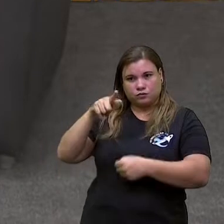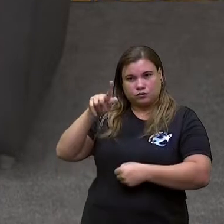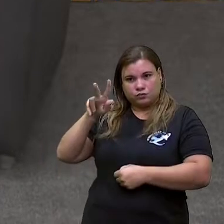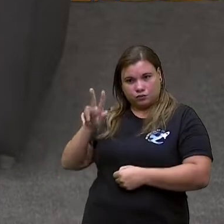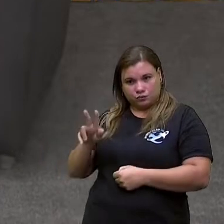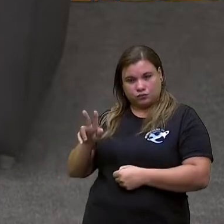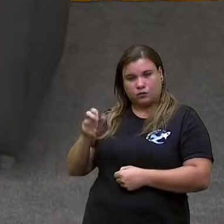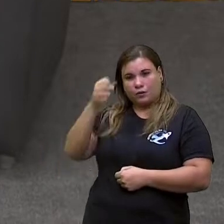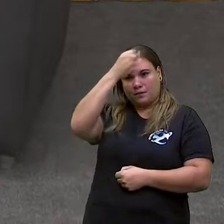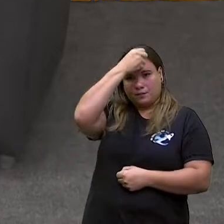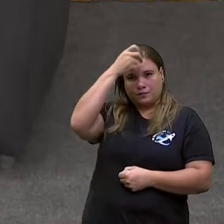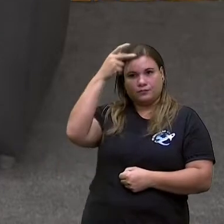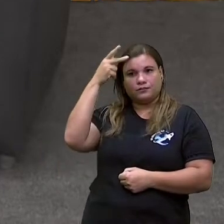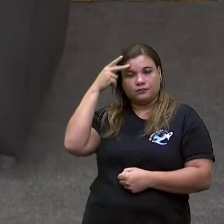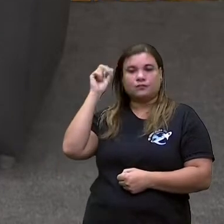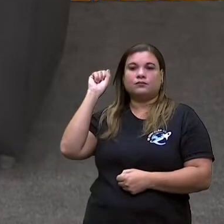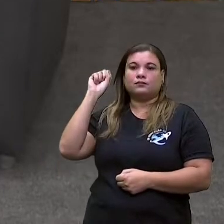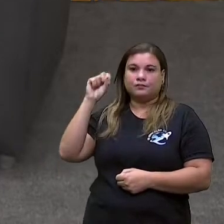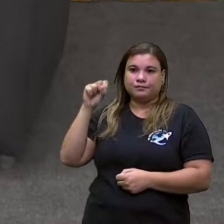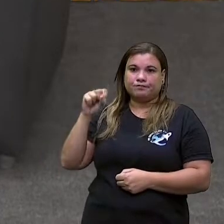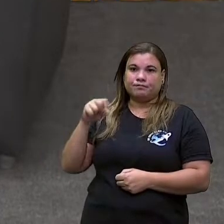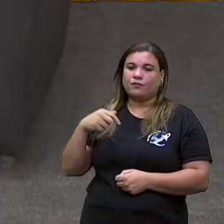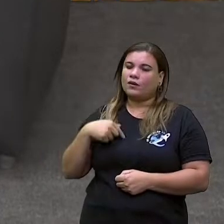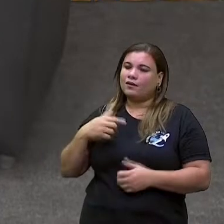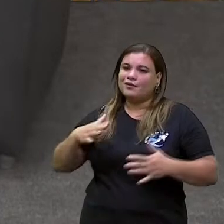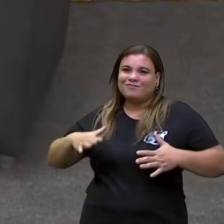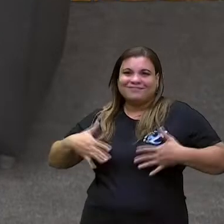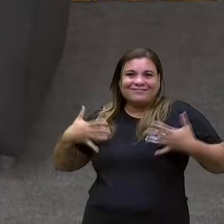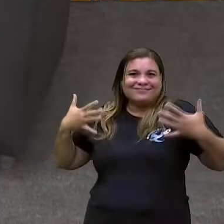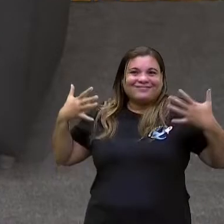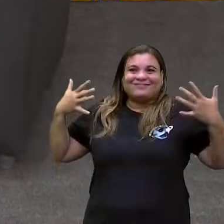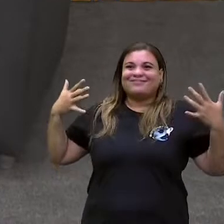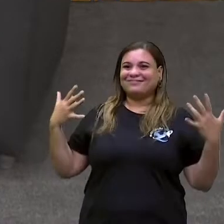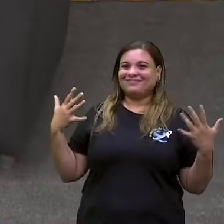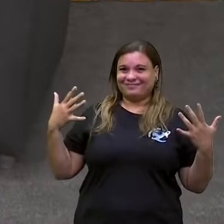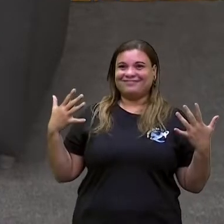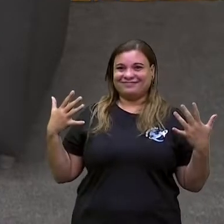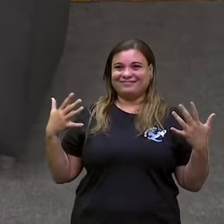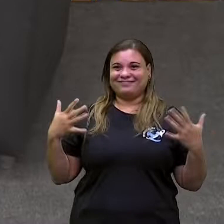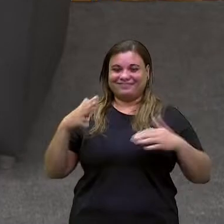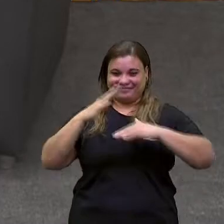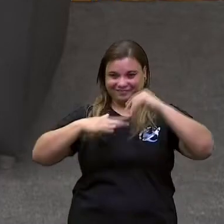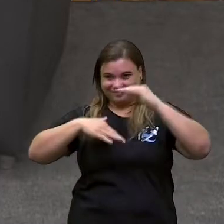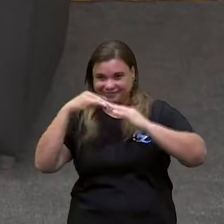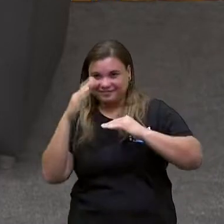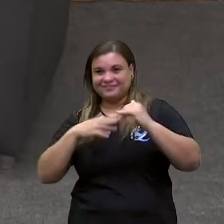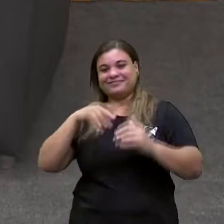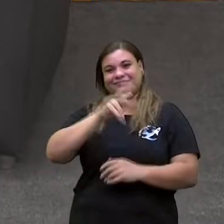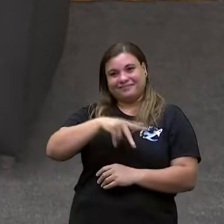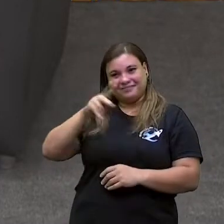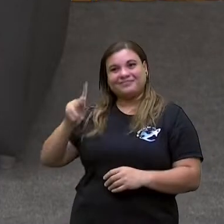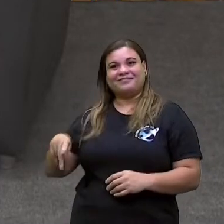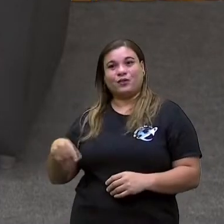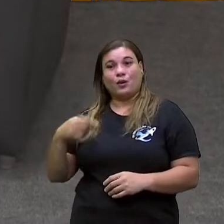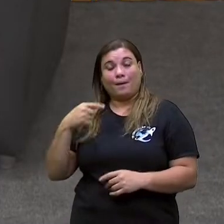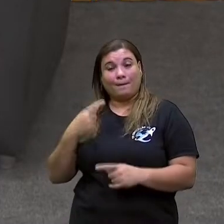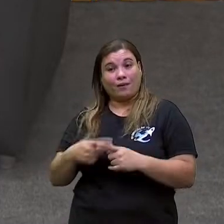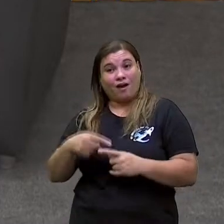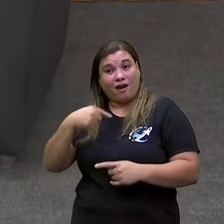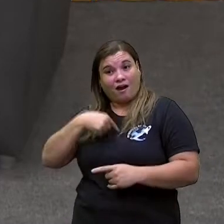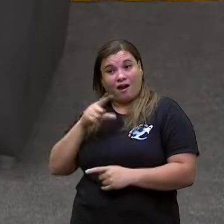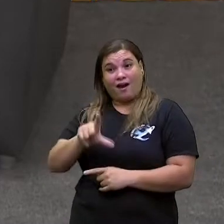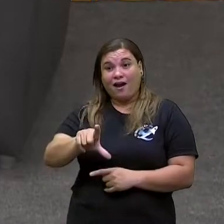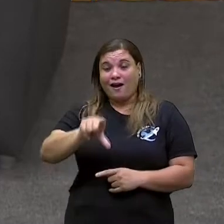também. Tenho muito orgulho de ser professor. Acho que foi uma escolha que não foi feita por mim, foi feita na eternidade,